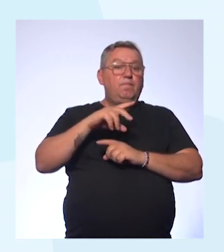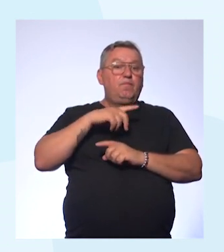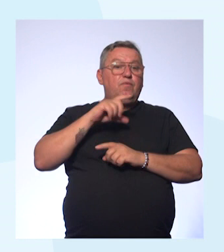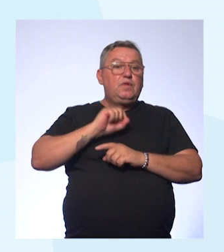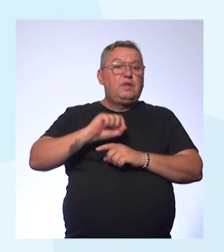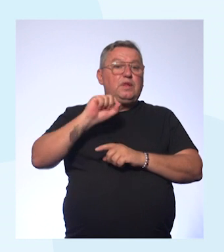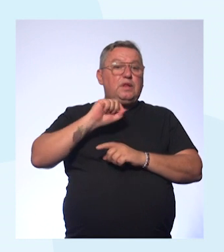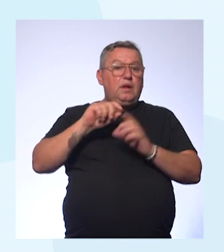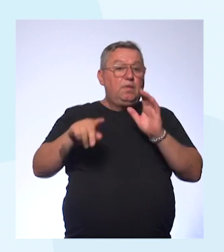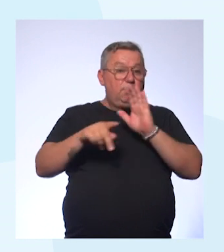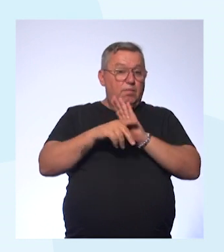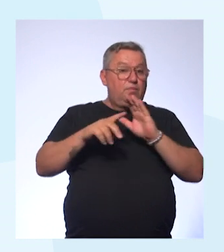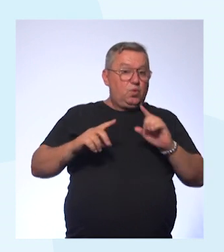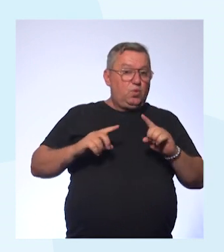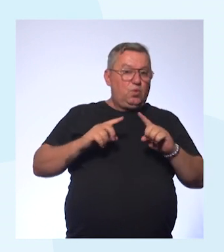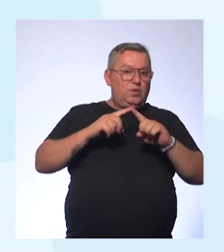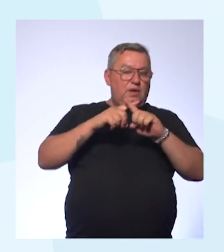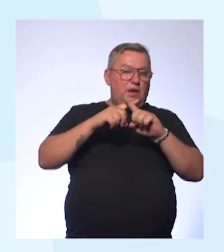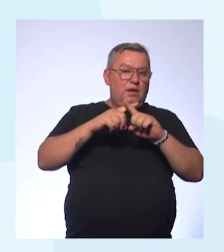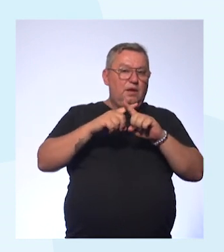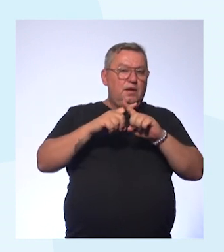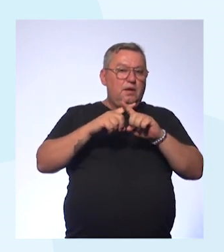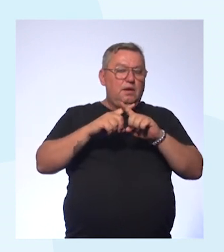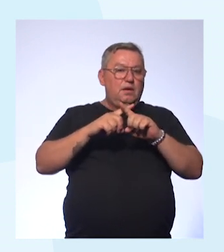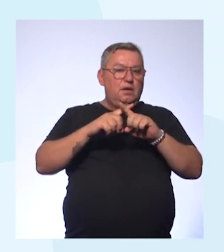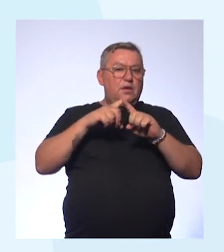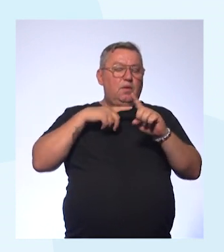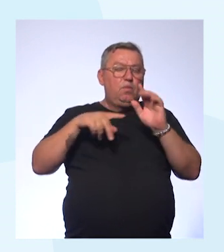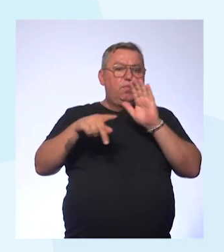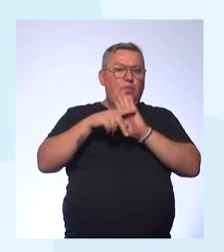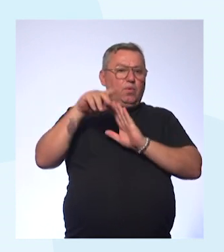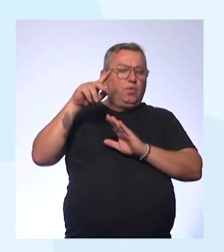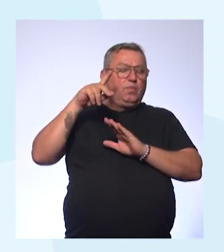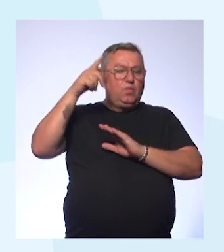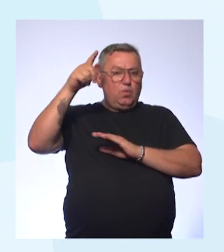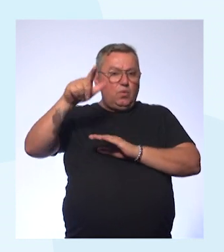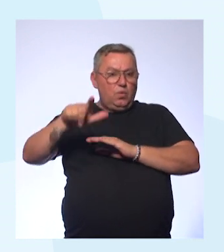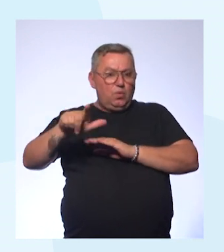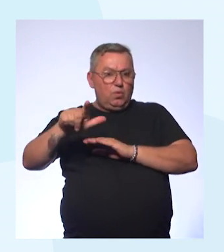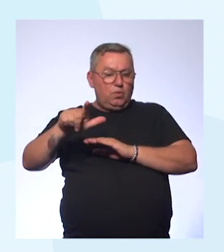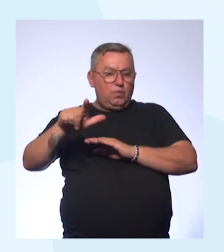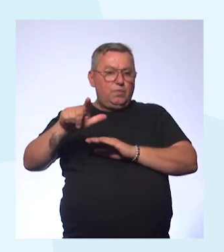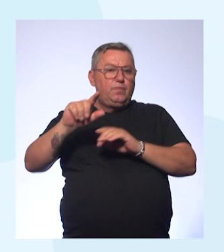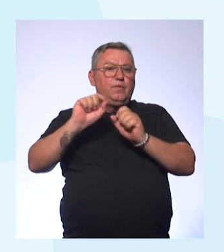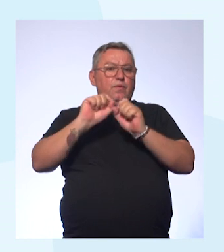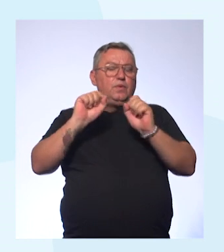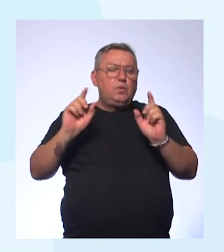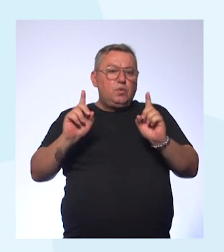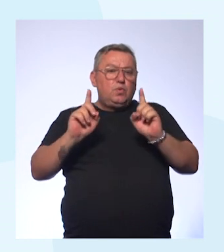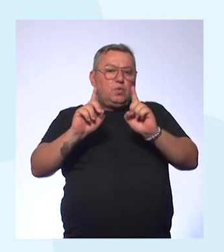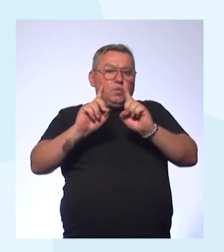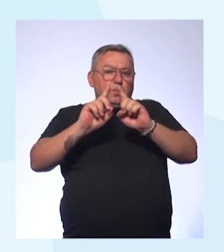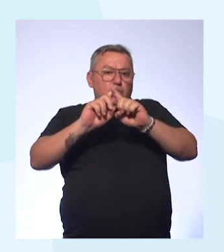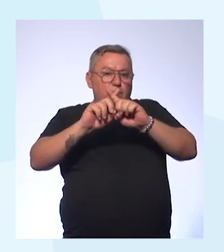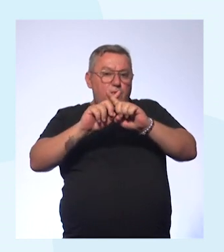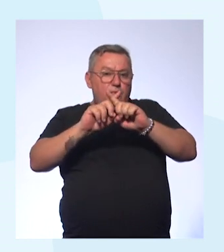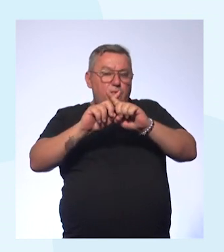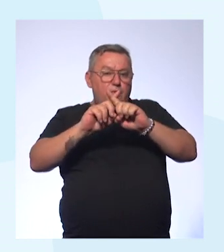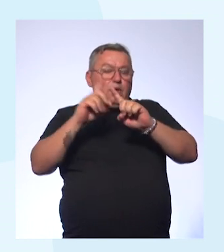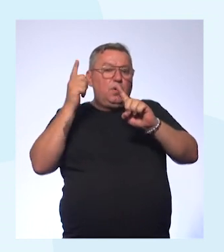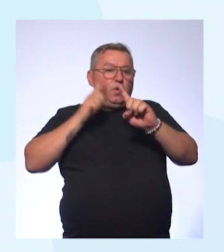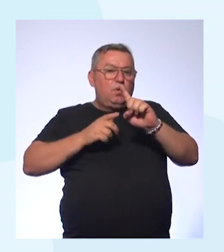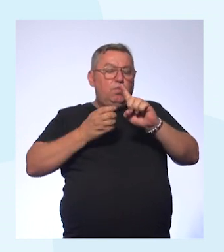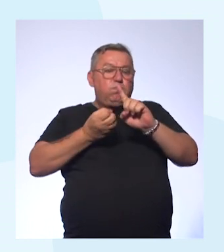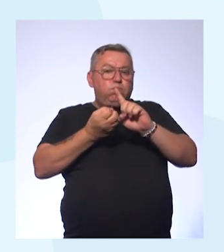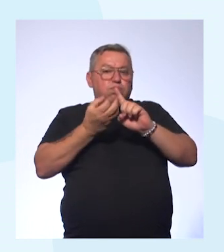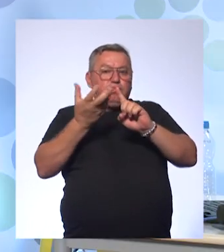essa fecundação cruzada, né? Então, o indivíduo acaba cruzando com o outro, justamente, e aí a gente consegue ter, que